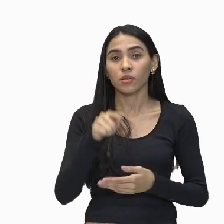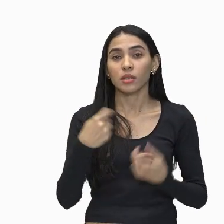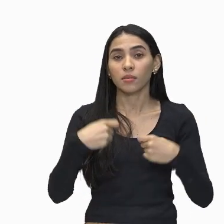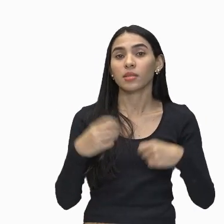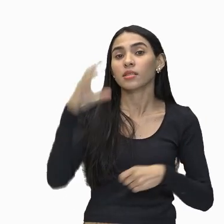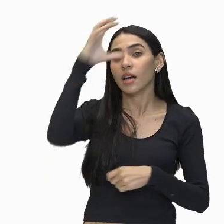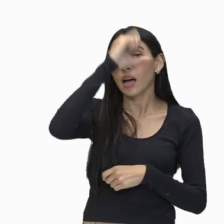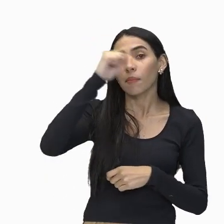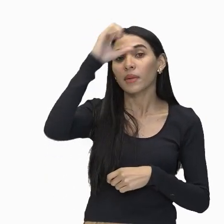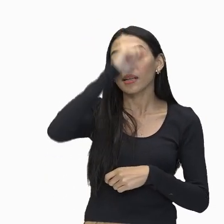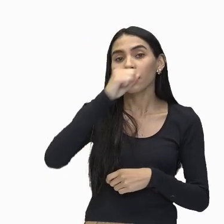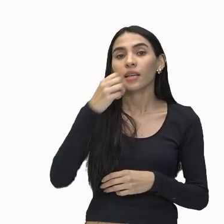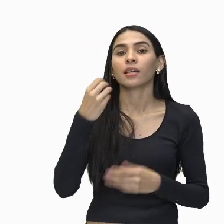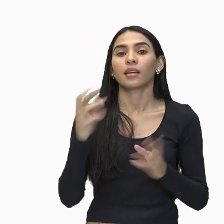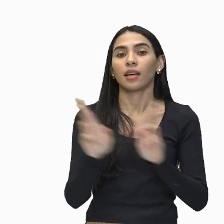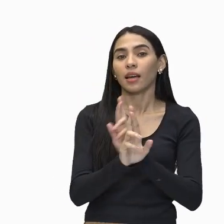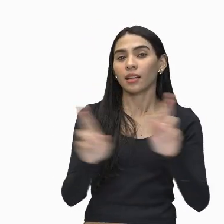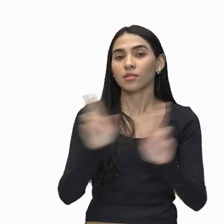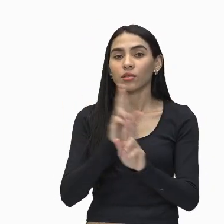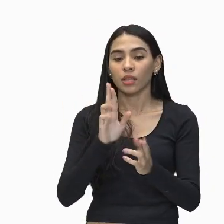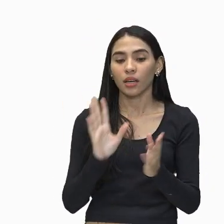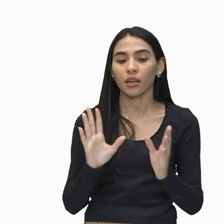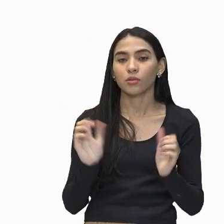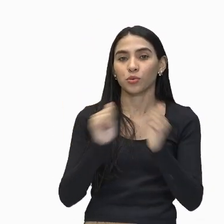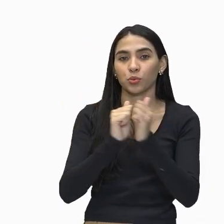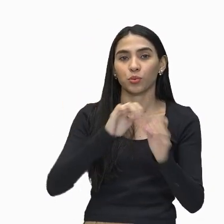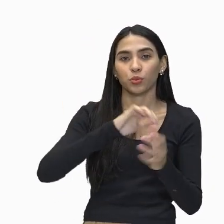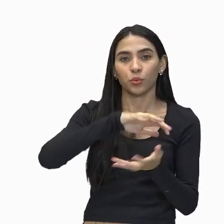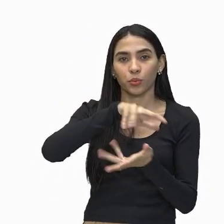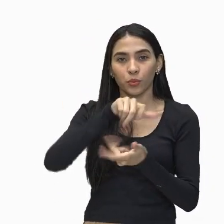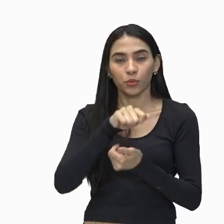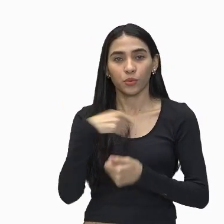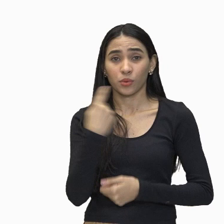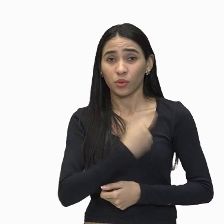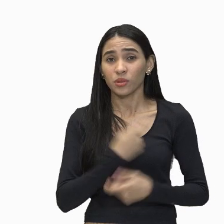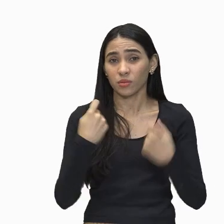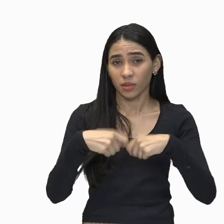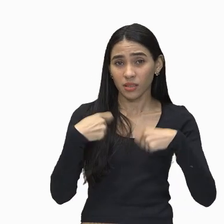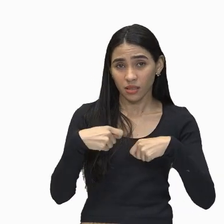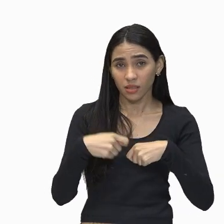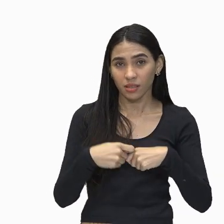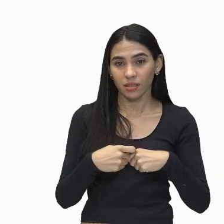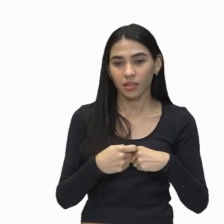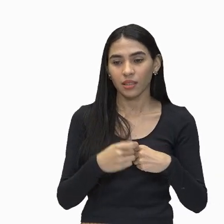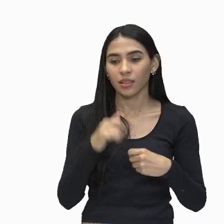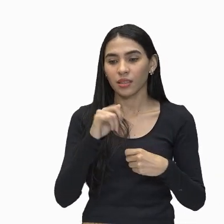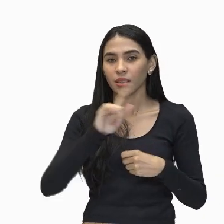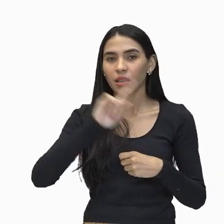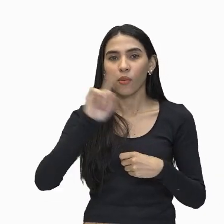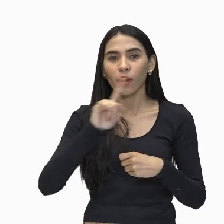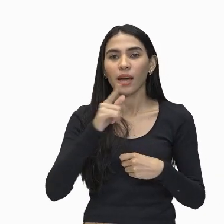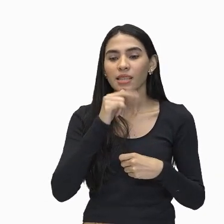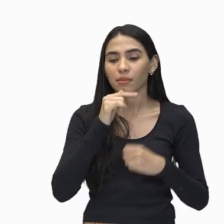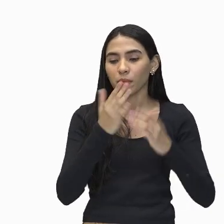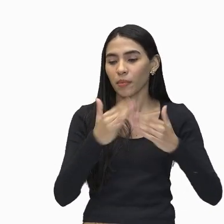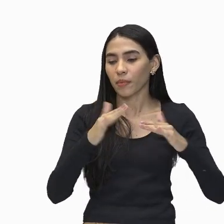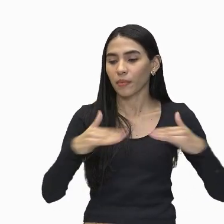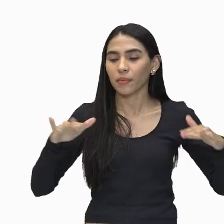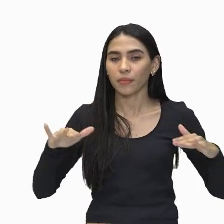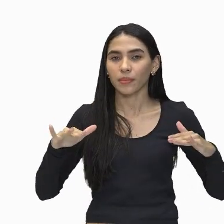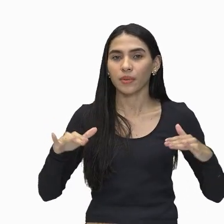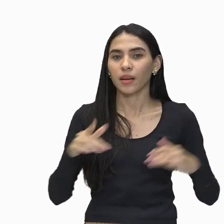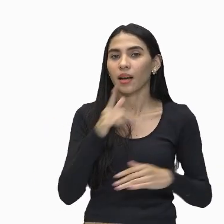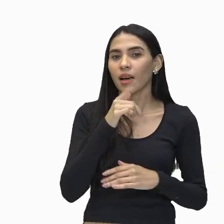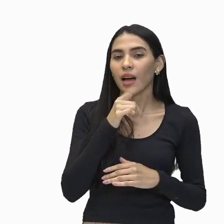nos relacionar com o mundo. A gente precisa, nós não somos uma ilha, né? Então, com